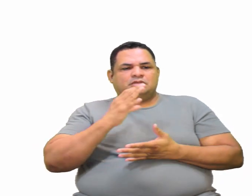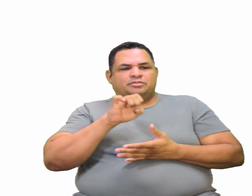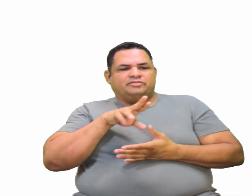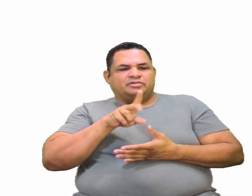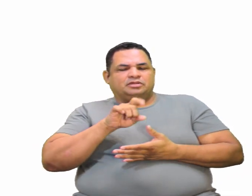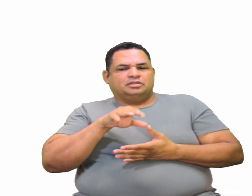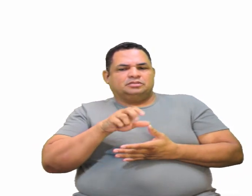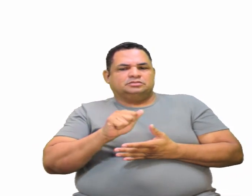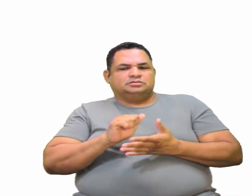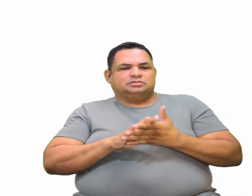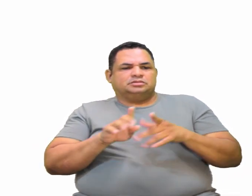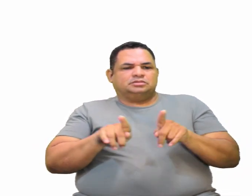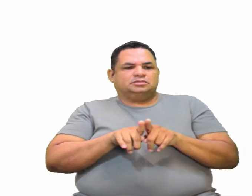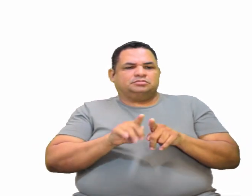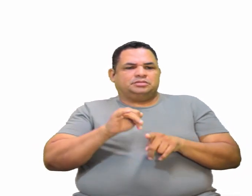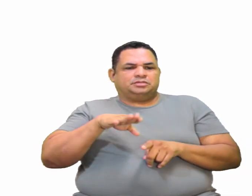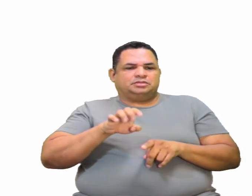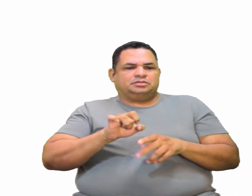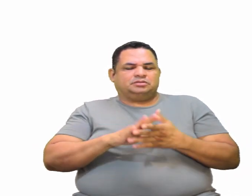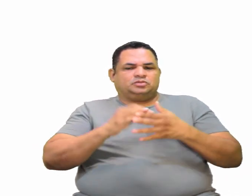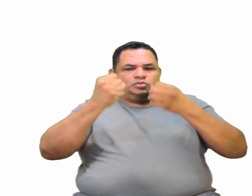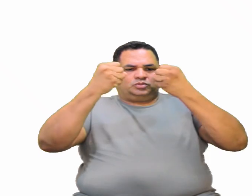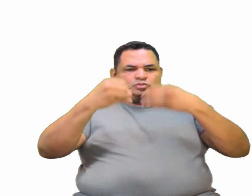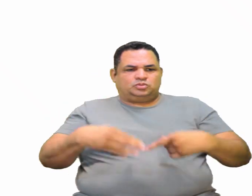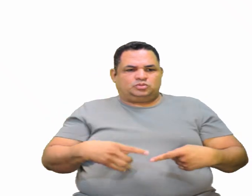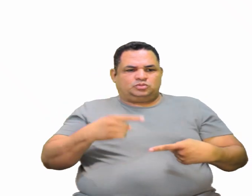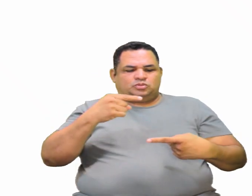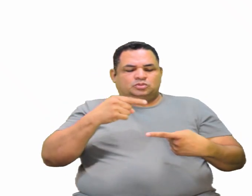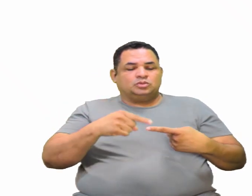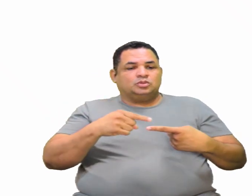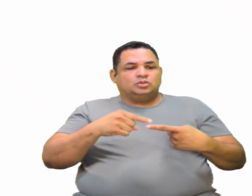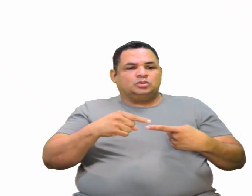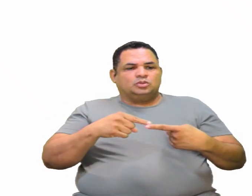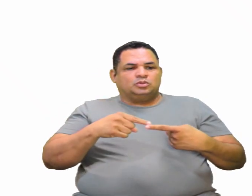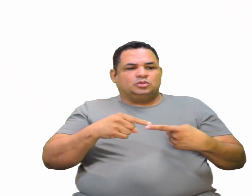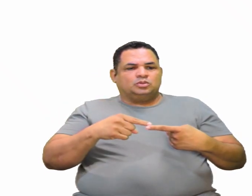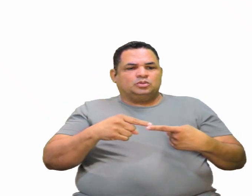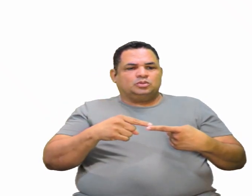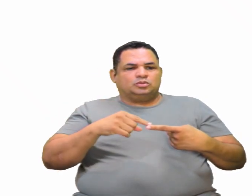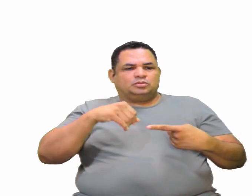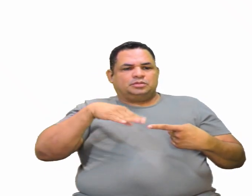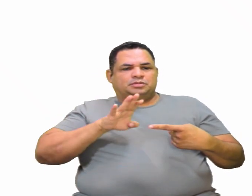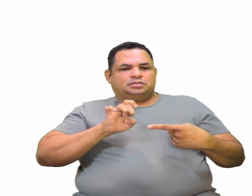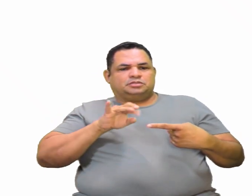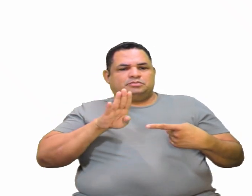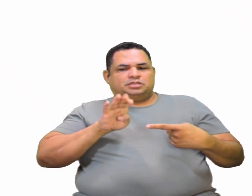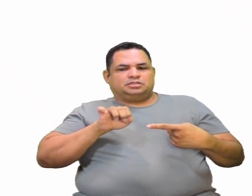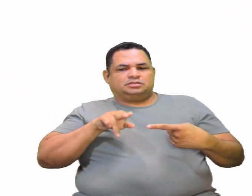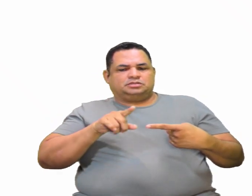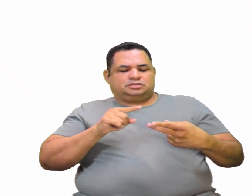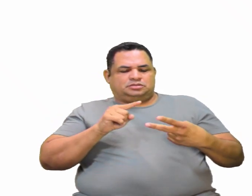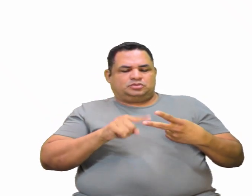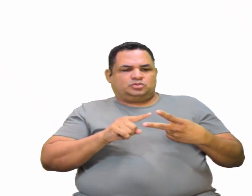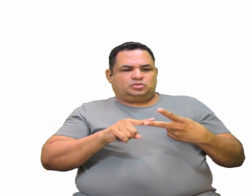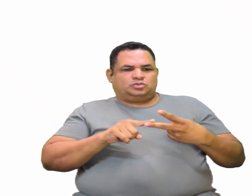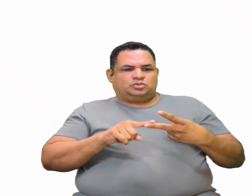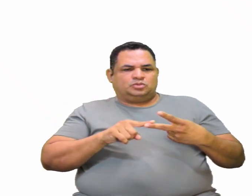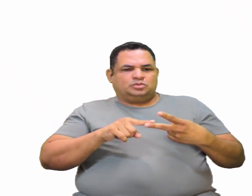geral e o mimetismo ele está especificando. O número 1 está especificando mimetismo batesiano, número